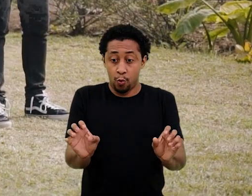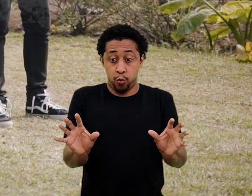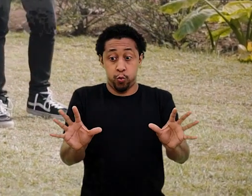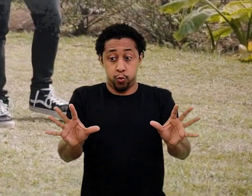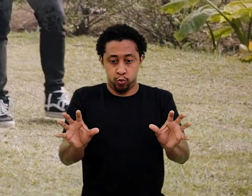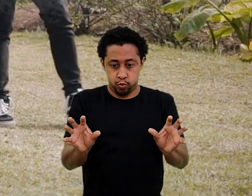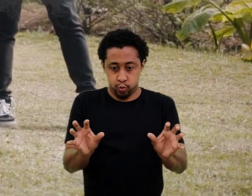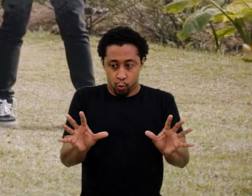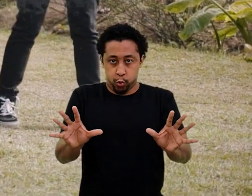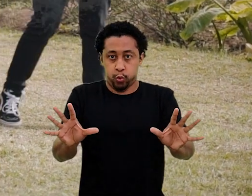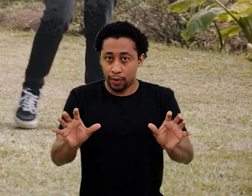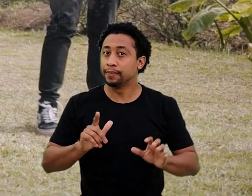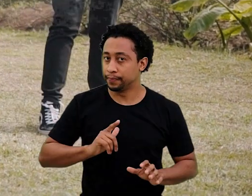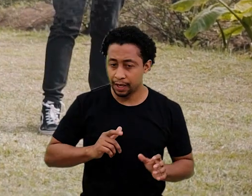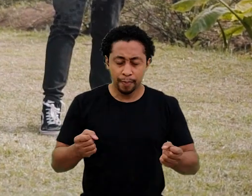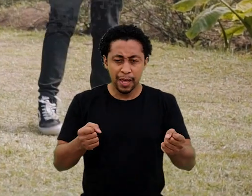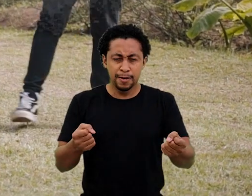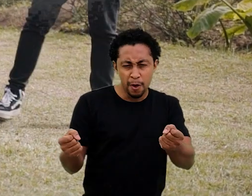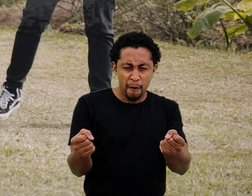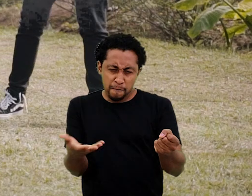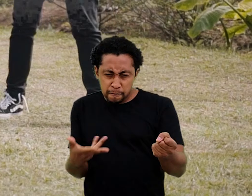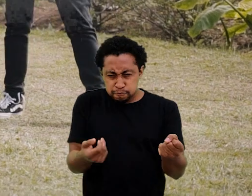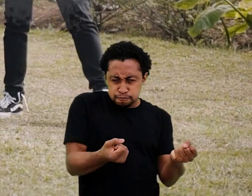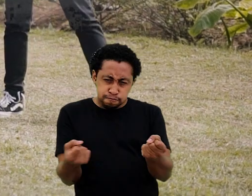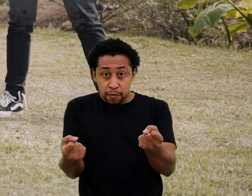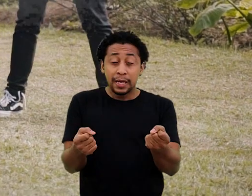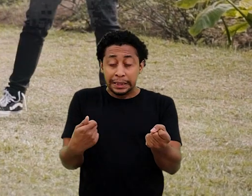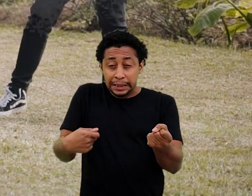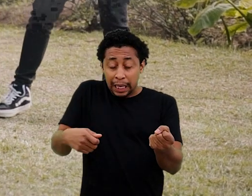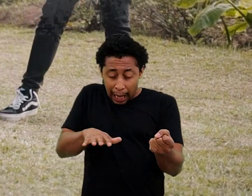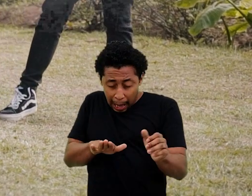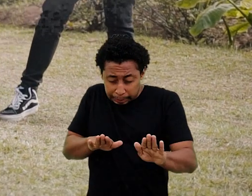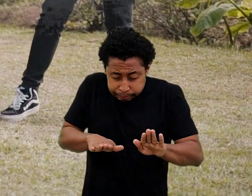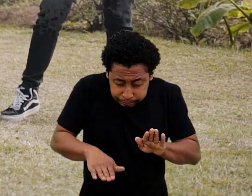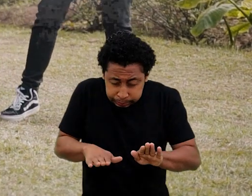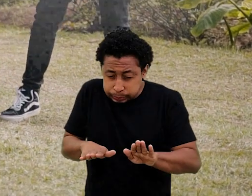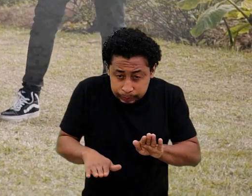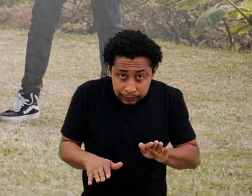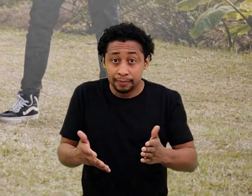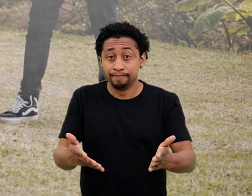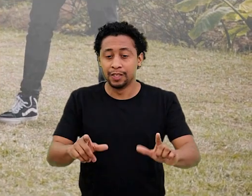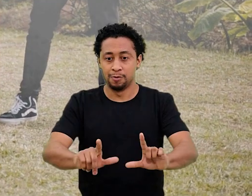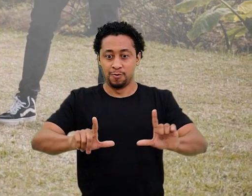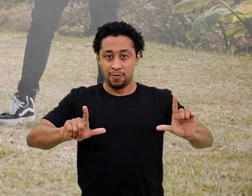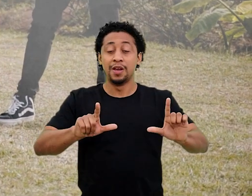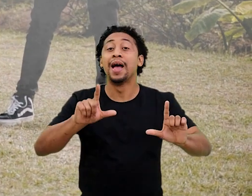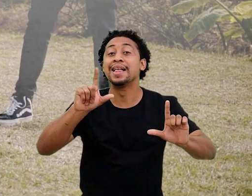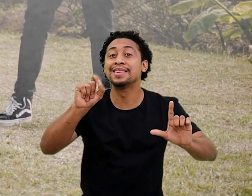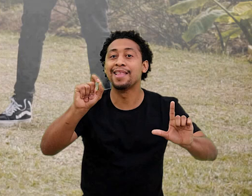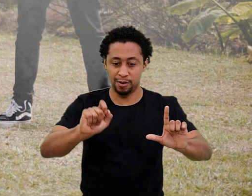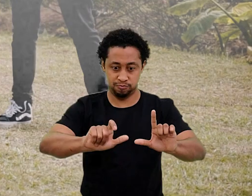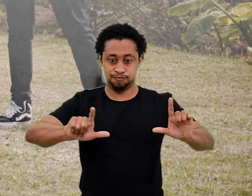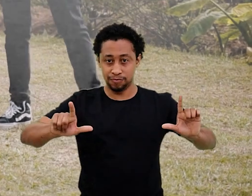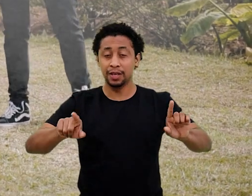regulagem automática, sistema de frenagem emergencial semi-autônoma e aí o sistema de infotainment passa a ter a tela de 10 polegadas e também a gente